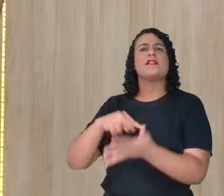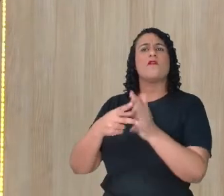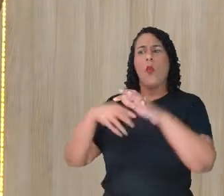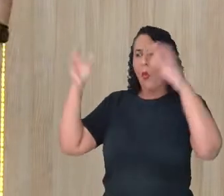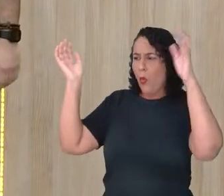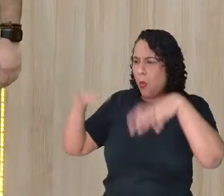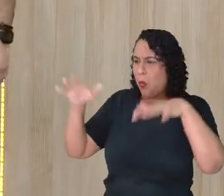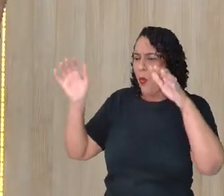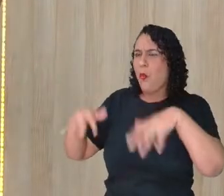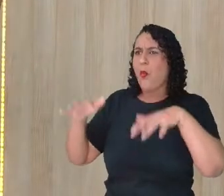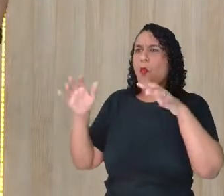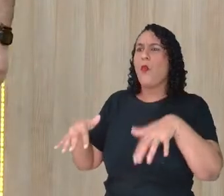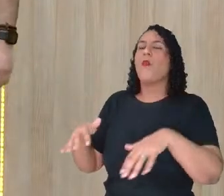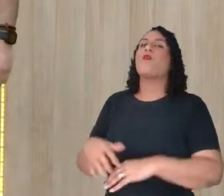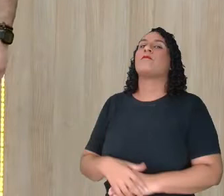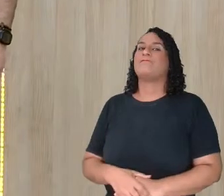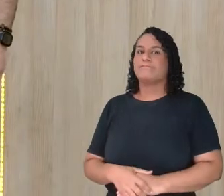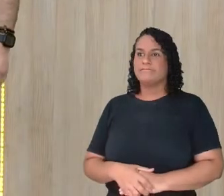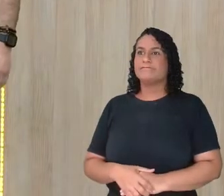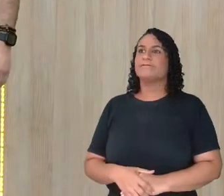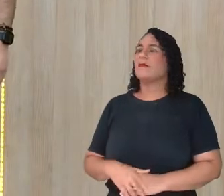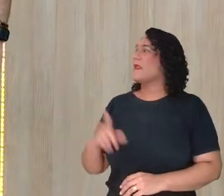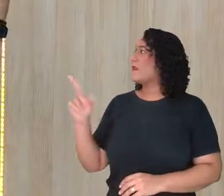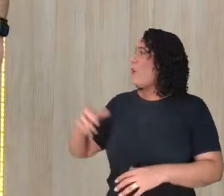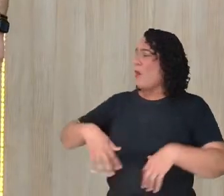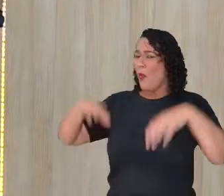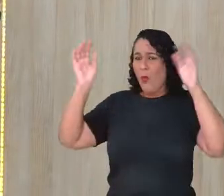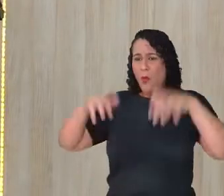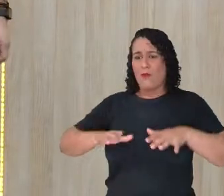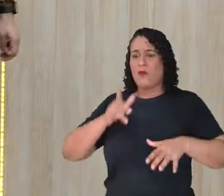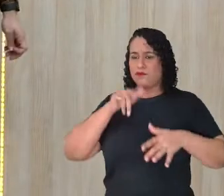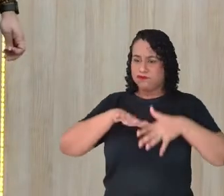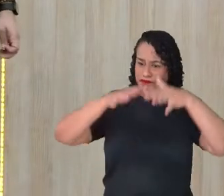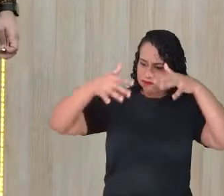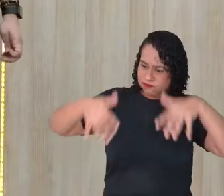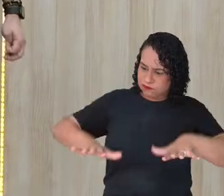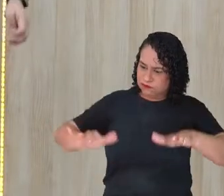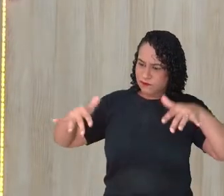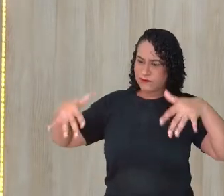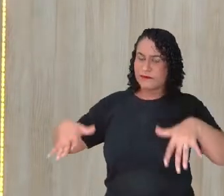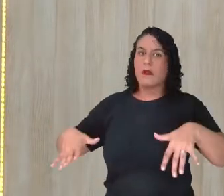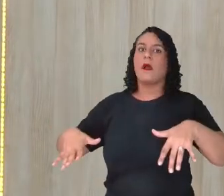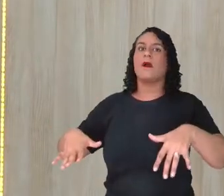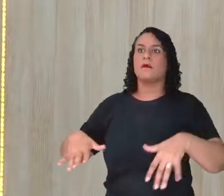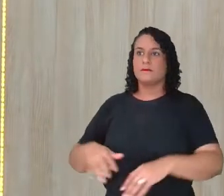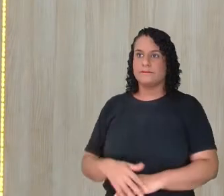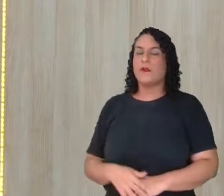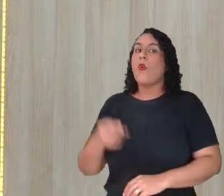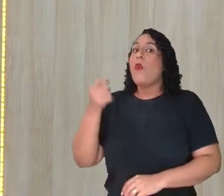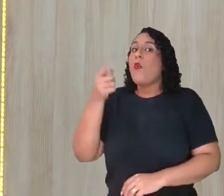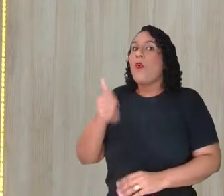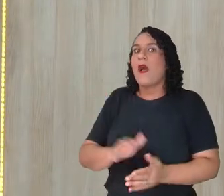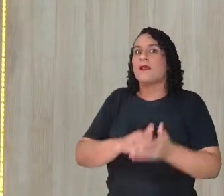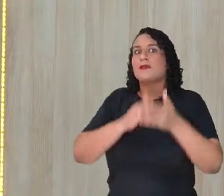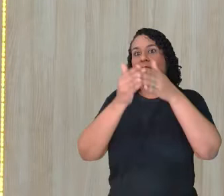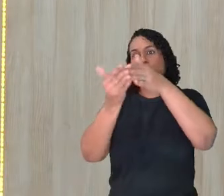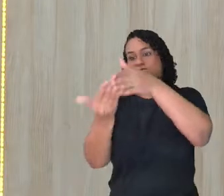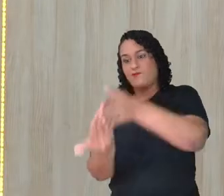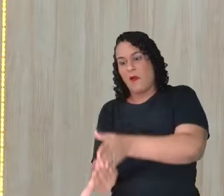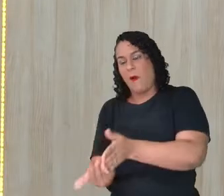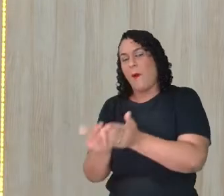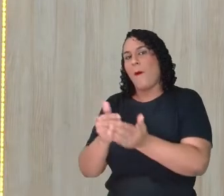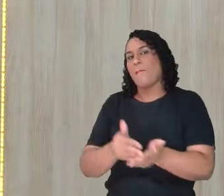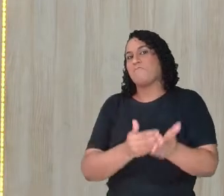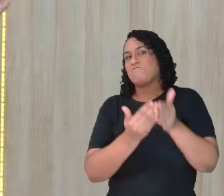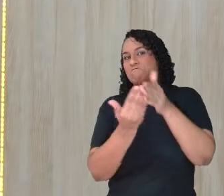chamou o local, tão bravo aqui, ó, que ele chamou de Cabo das Tormentas. Então a gente quase que se quebra ali, ó, quase